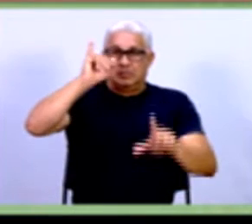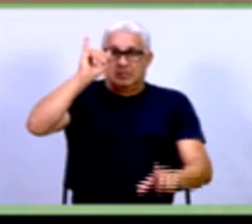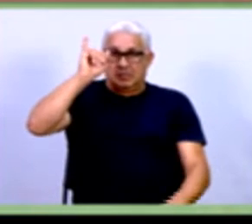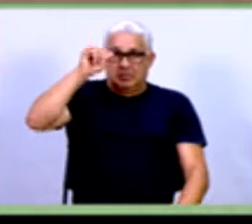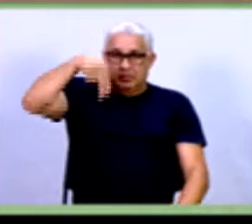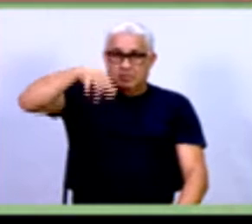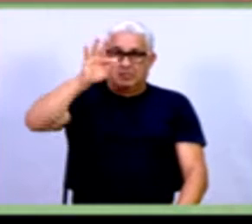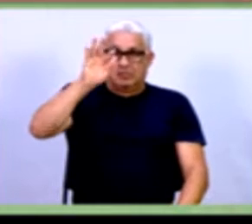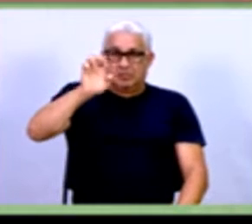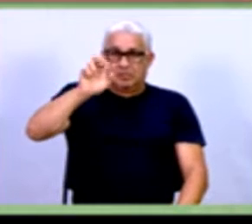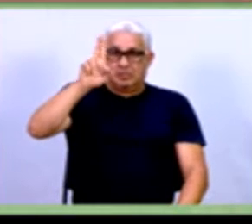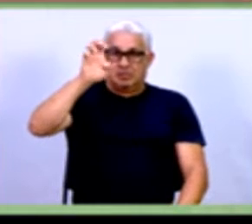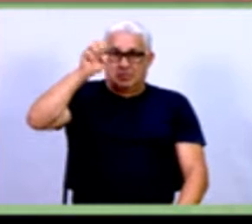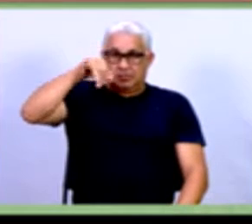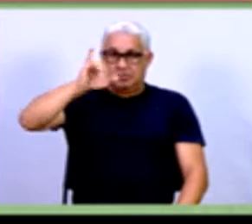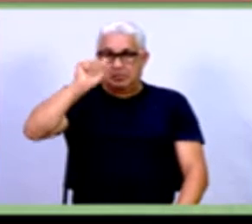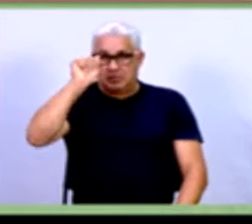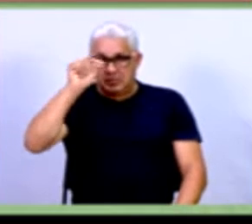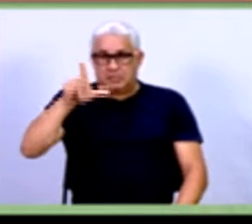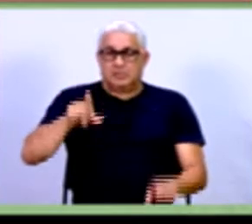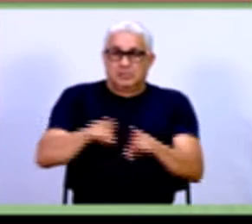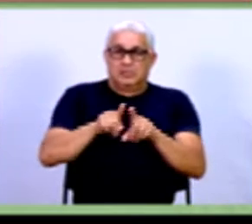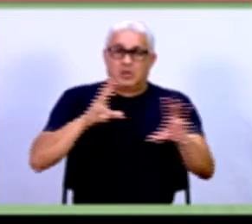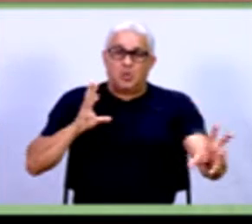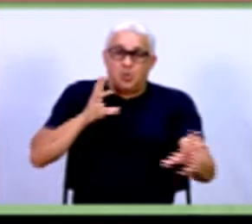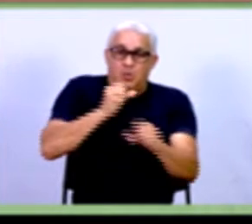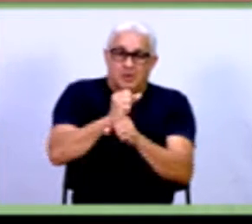concluindo, tirando conclusões sobre aqueles resultados, né?